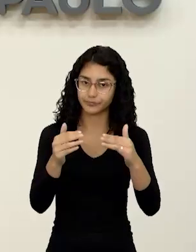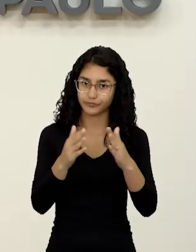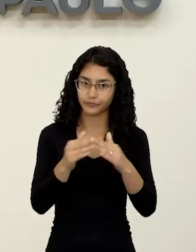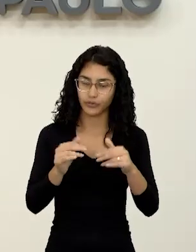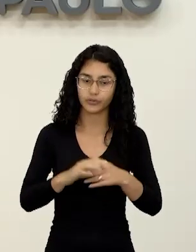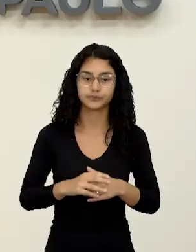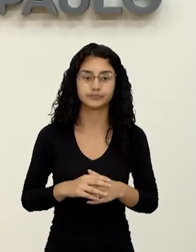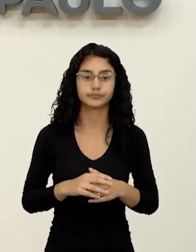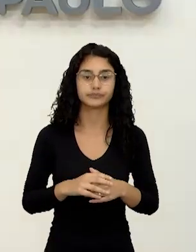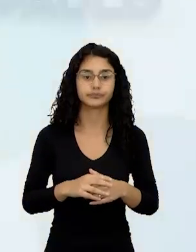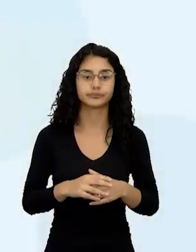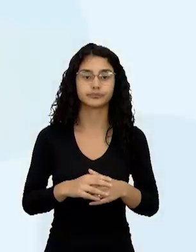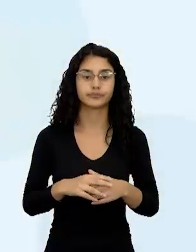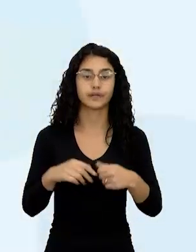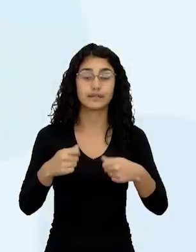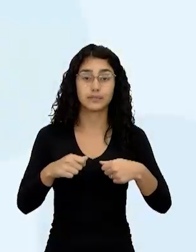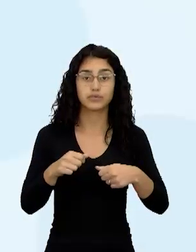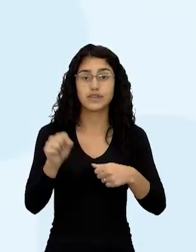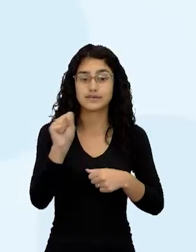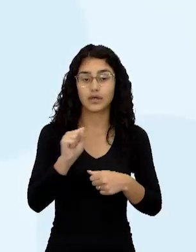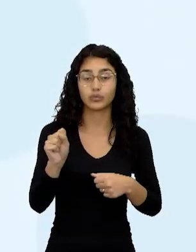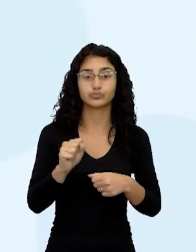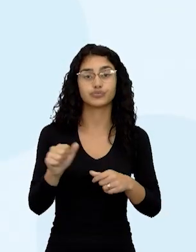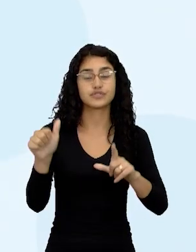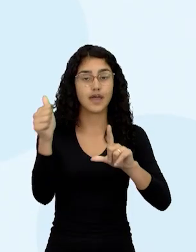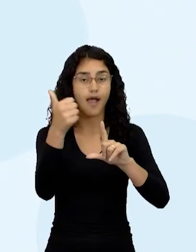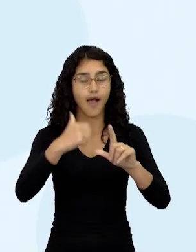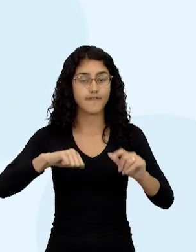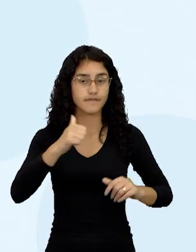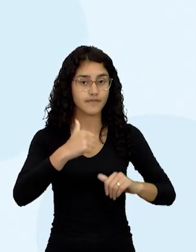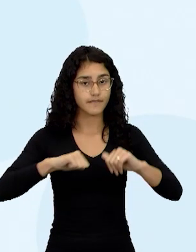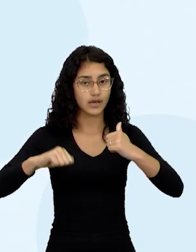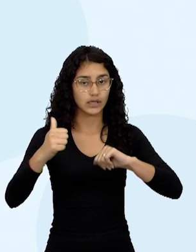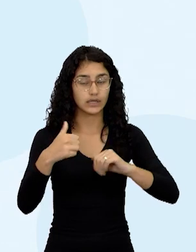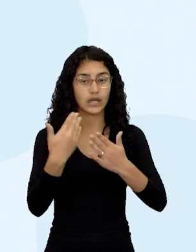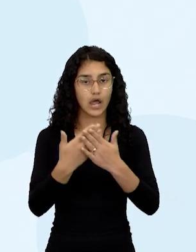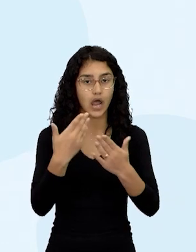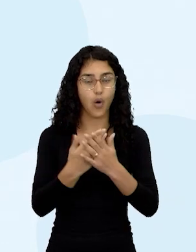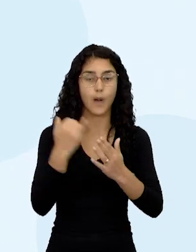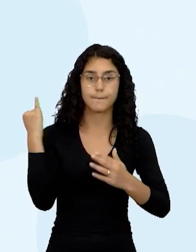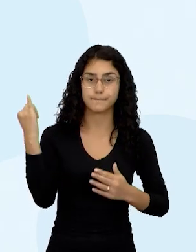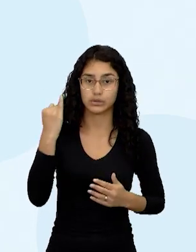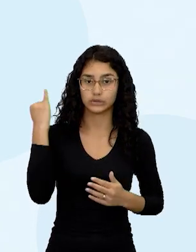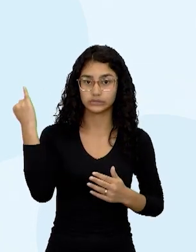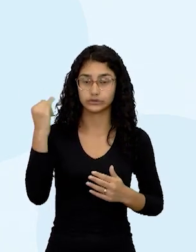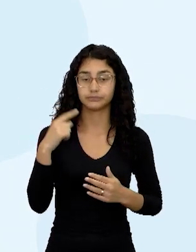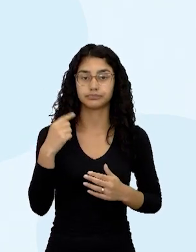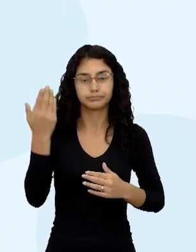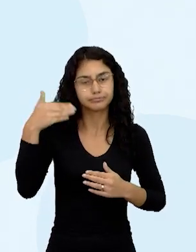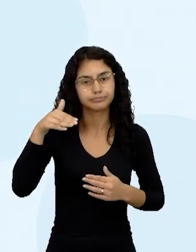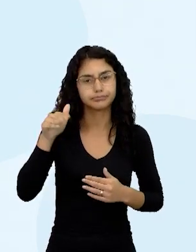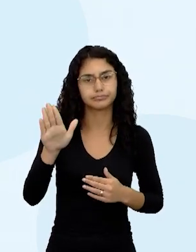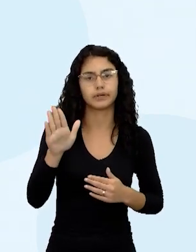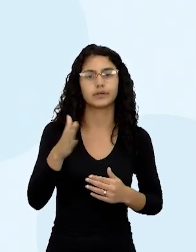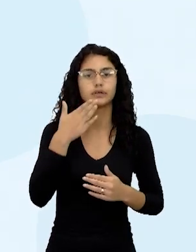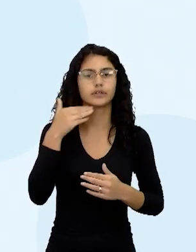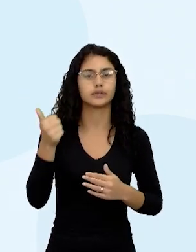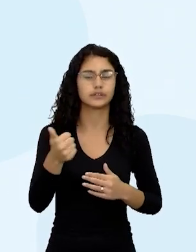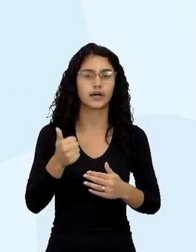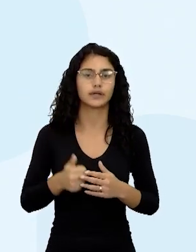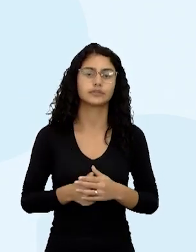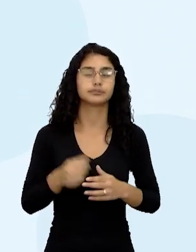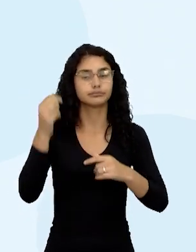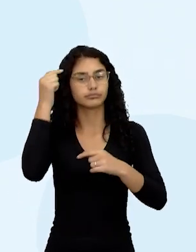favor, porque a gente tem alguns segundos. Avaliem nossa aula, é de suma importância para que a gente possa melhorar, caprichar,